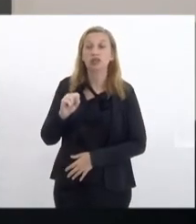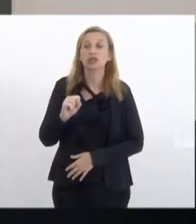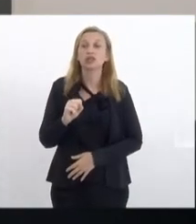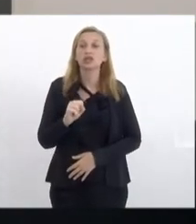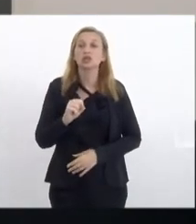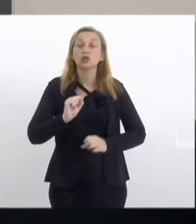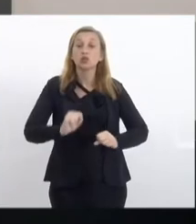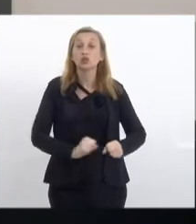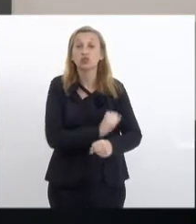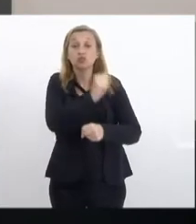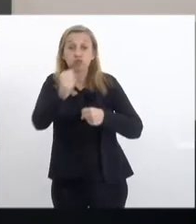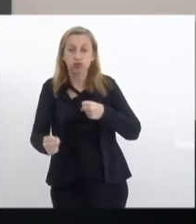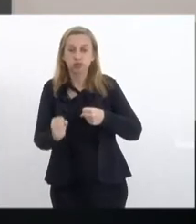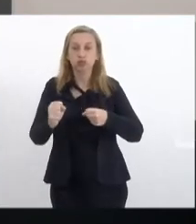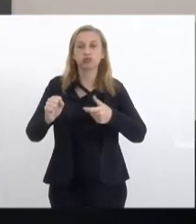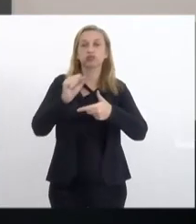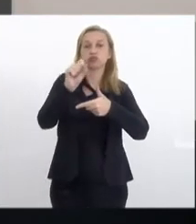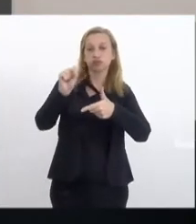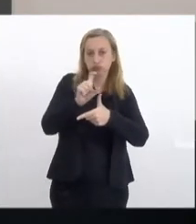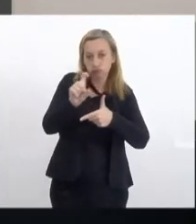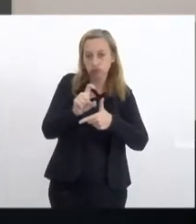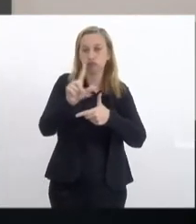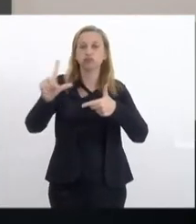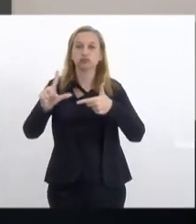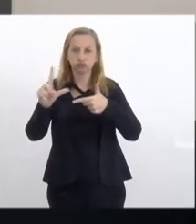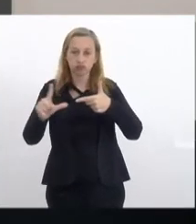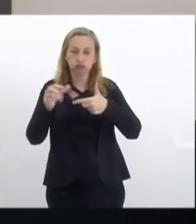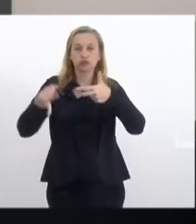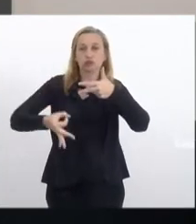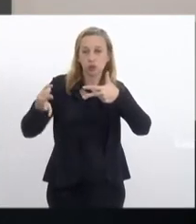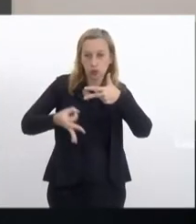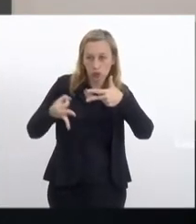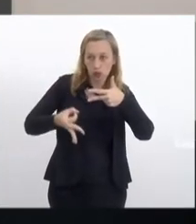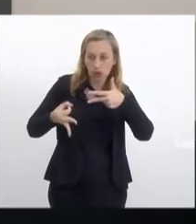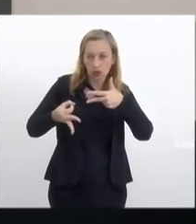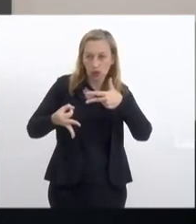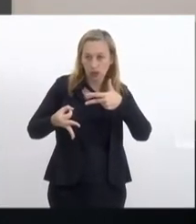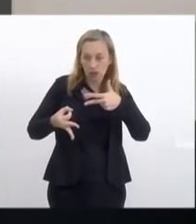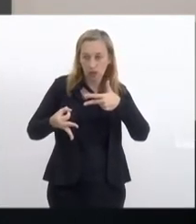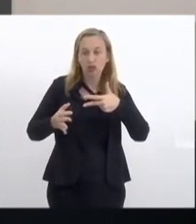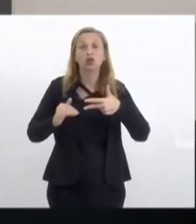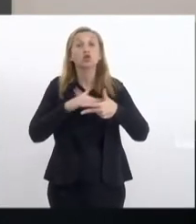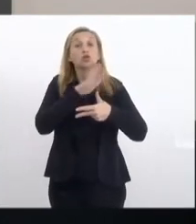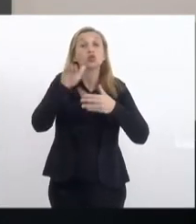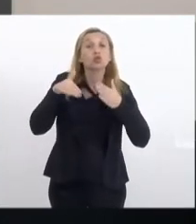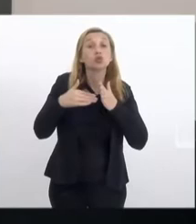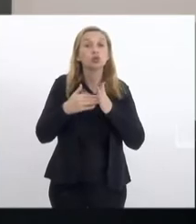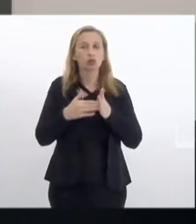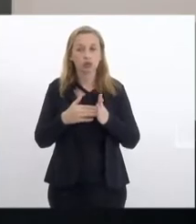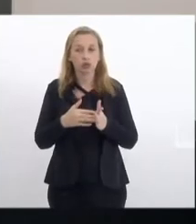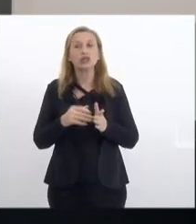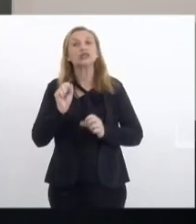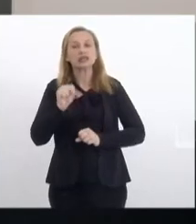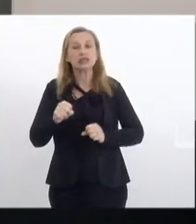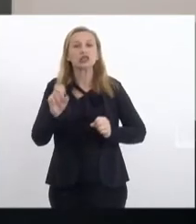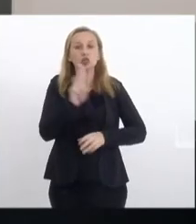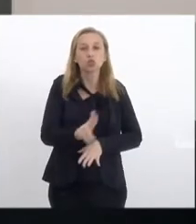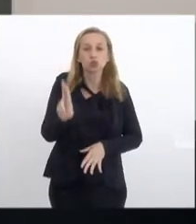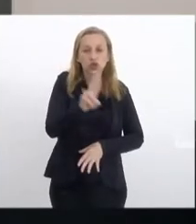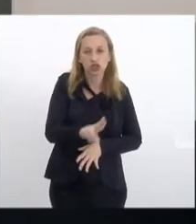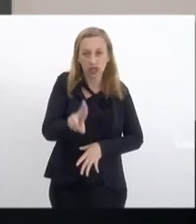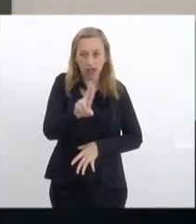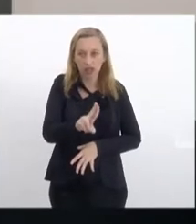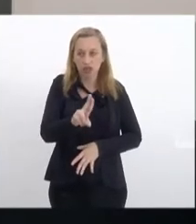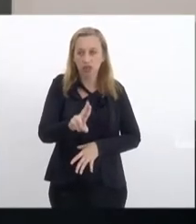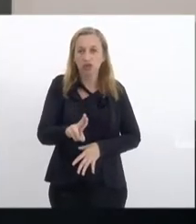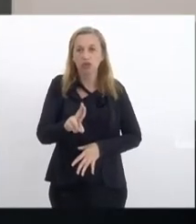os poderes legislativos, o poder judiciário, o poder executivo, eles venham a ser, sim, utilizados de uma